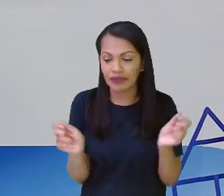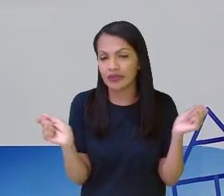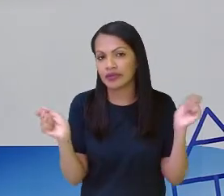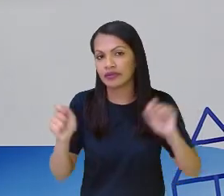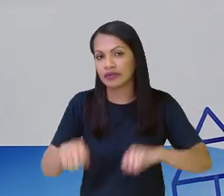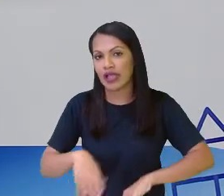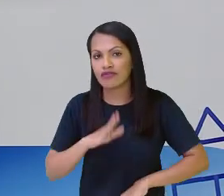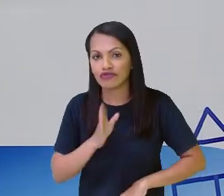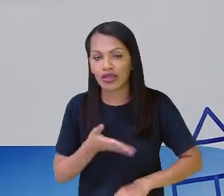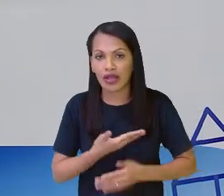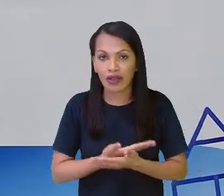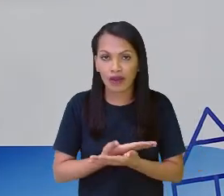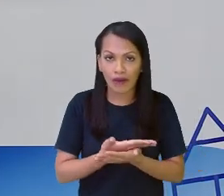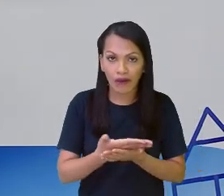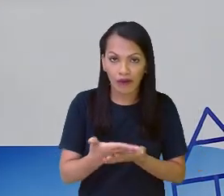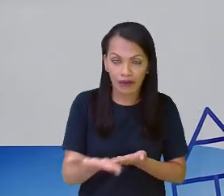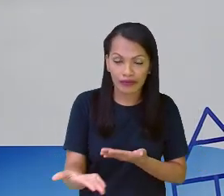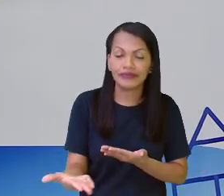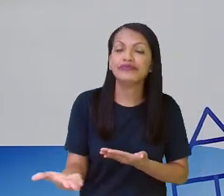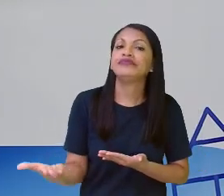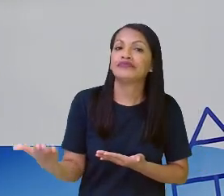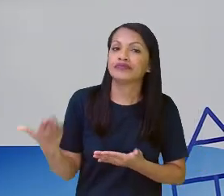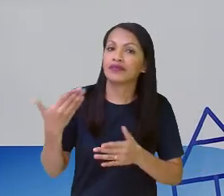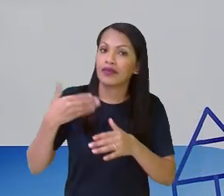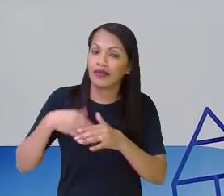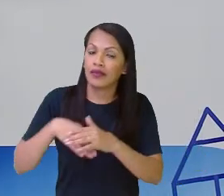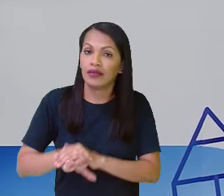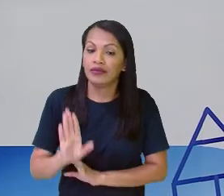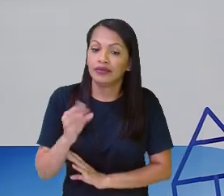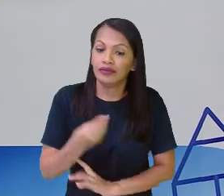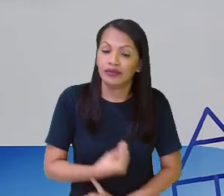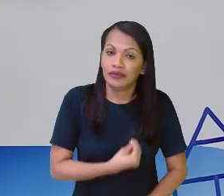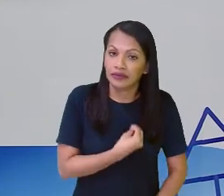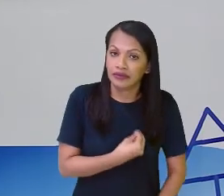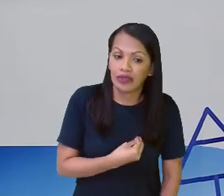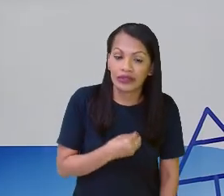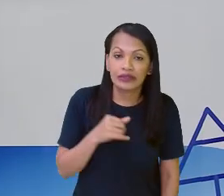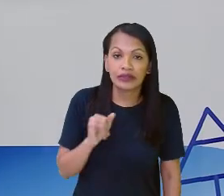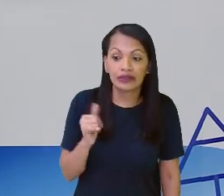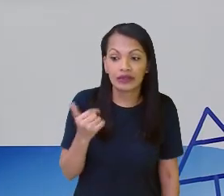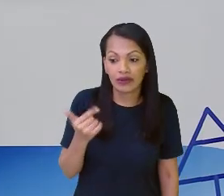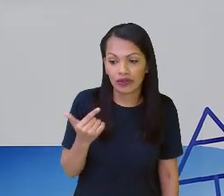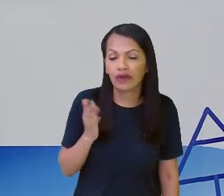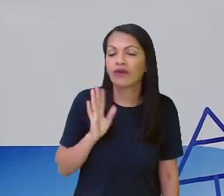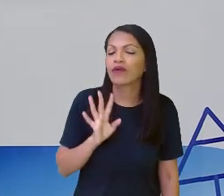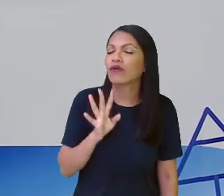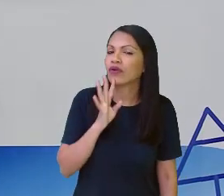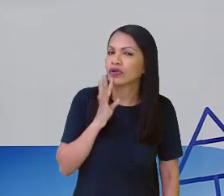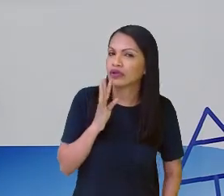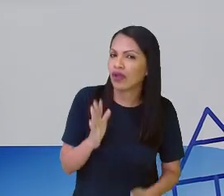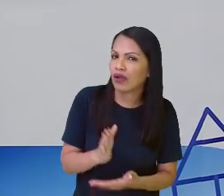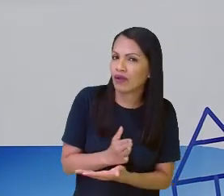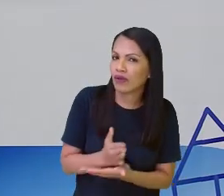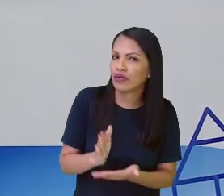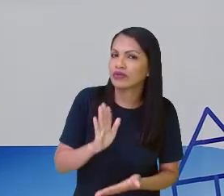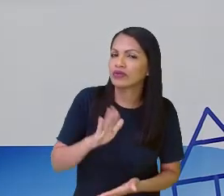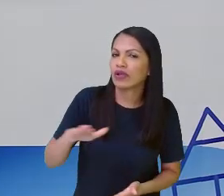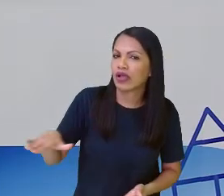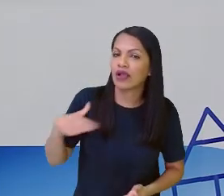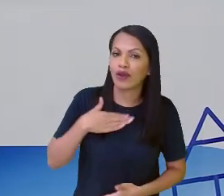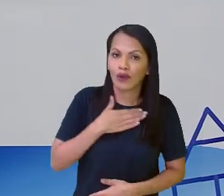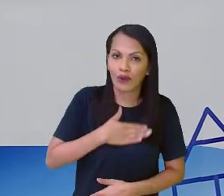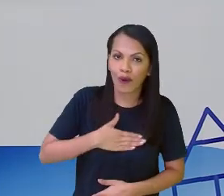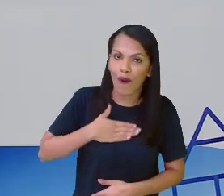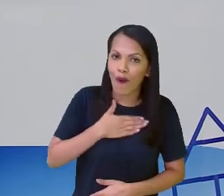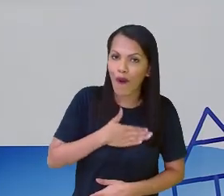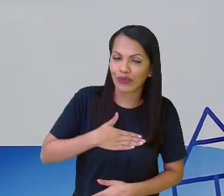já começa a colocar esse hábito na sua vida. Se não tem, né? Porque eu conheço muitas crianças que gostam muito